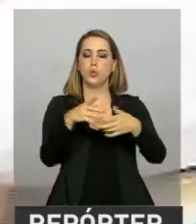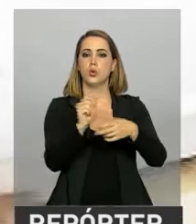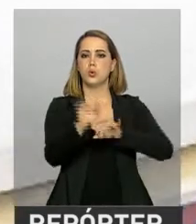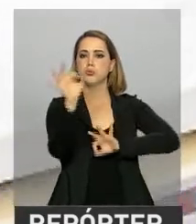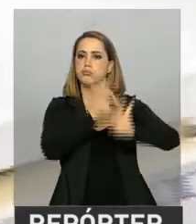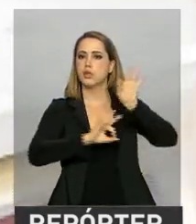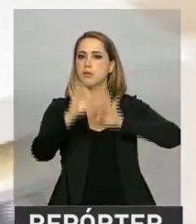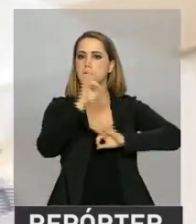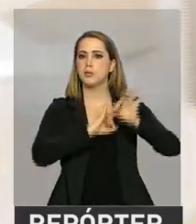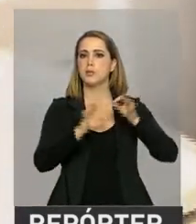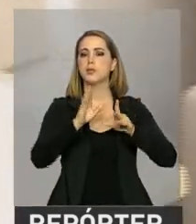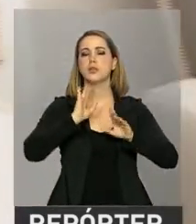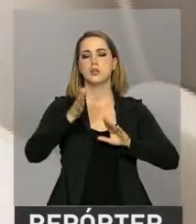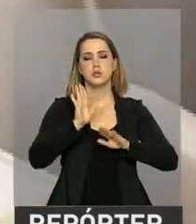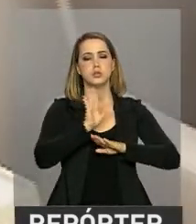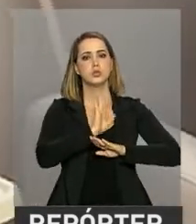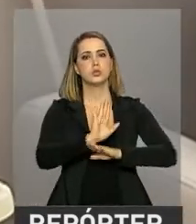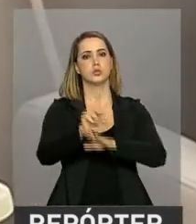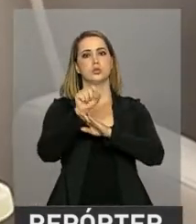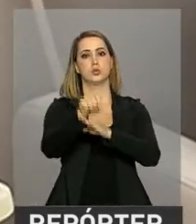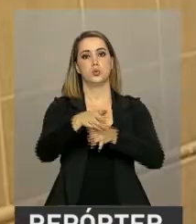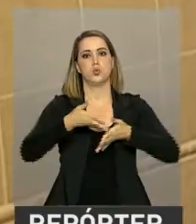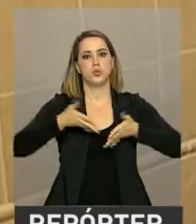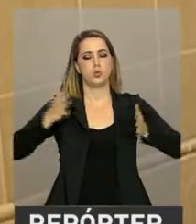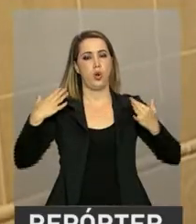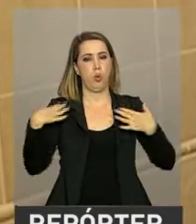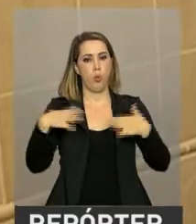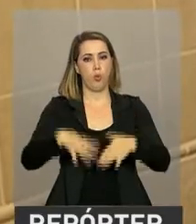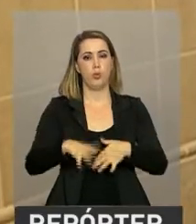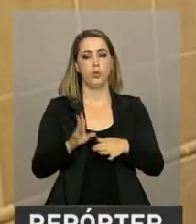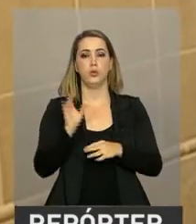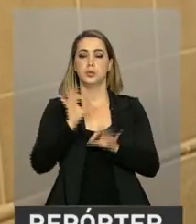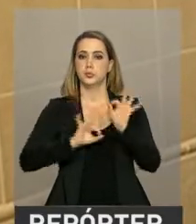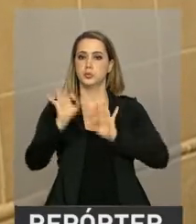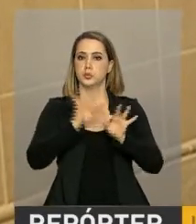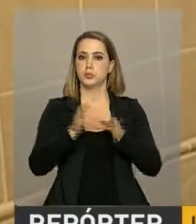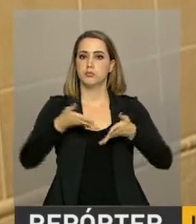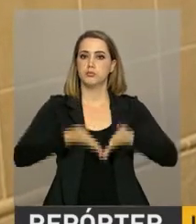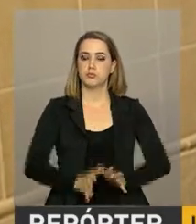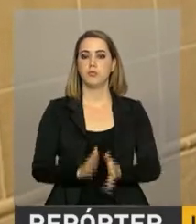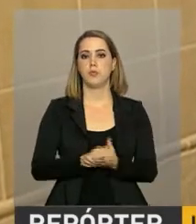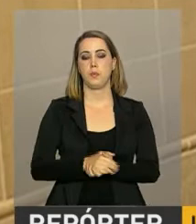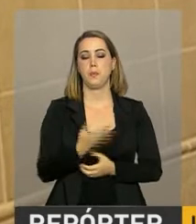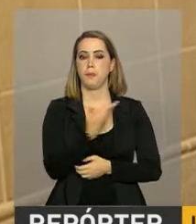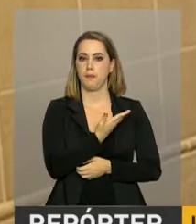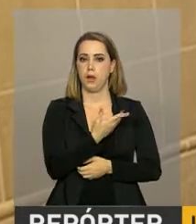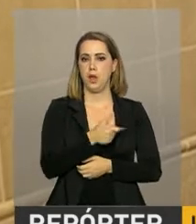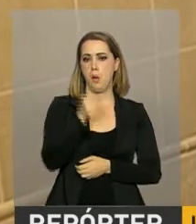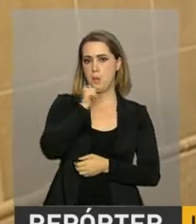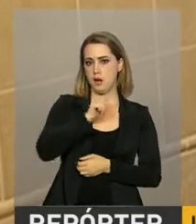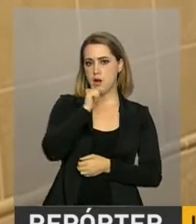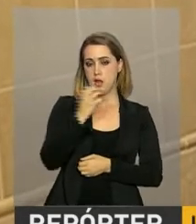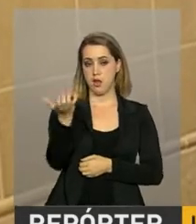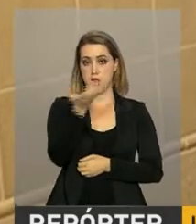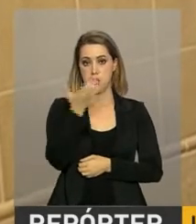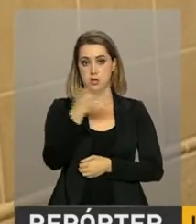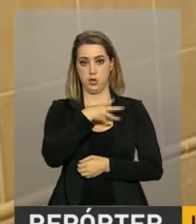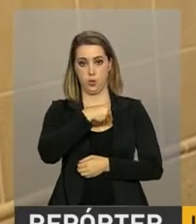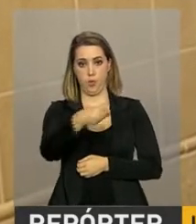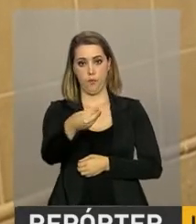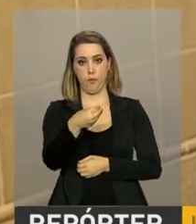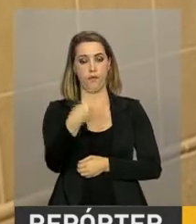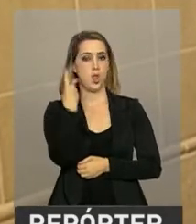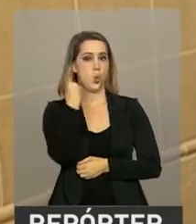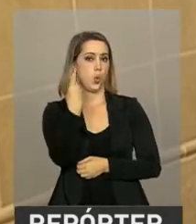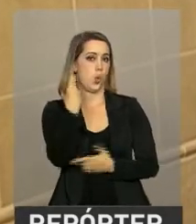na preparação do corpo para o nascimento do bebê. Quando a futura mamãe decide ter o filho por parto normal, não dá para saber